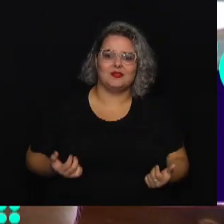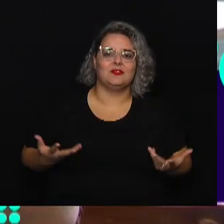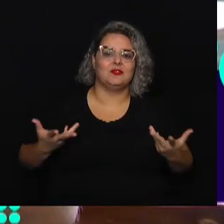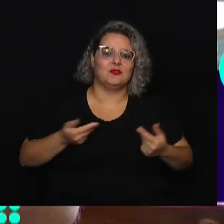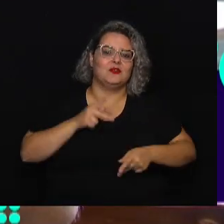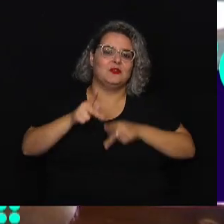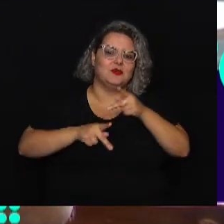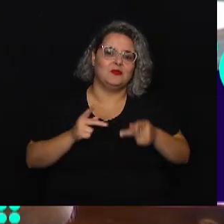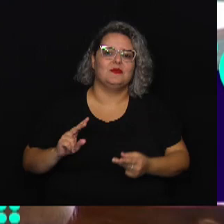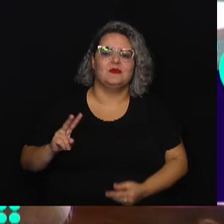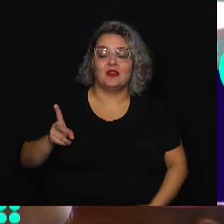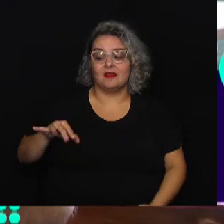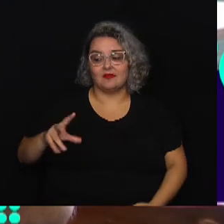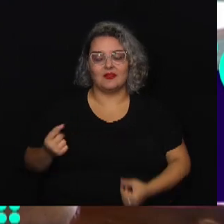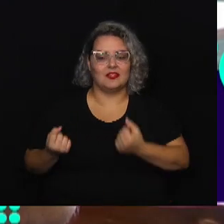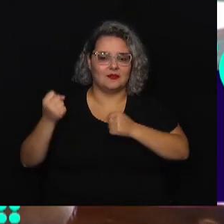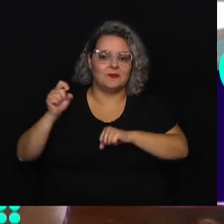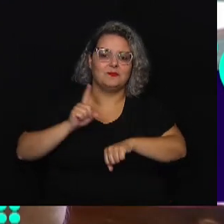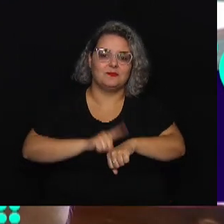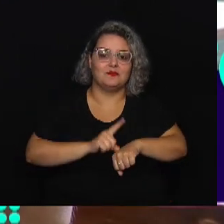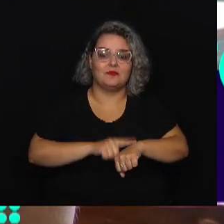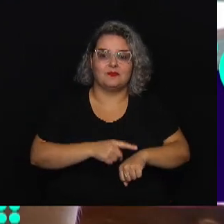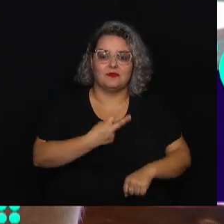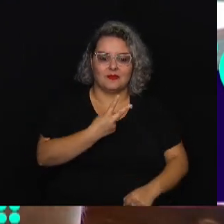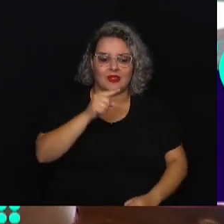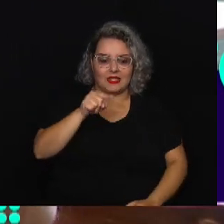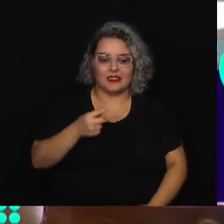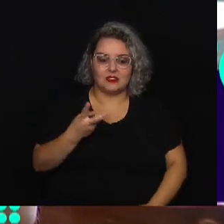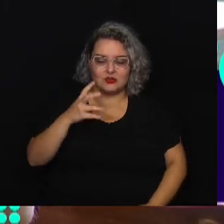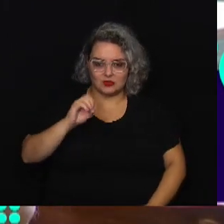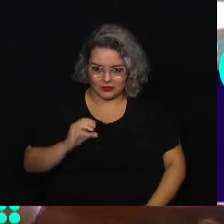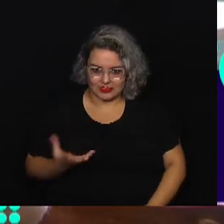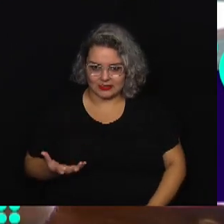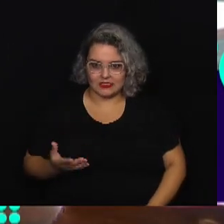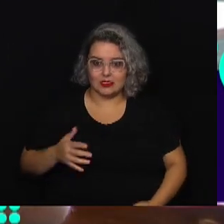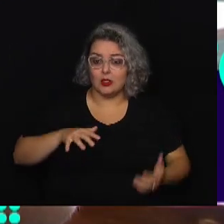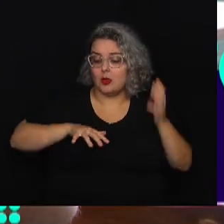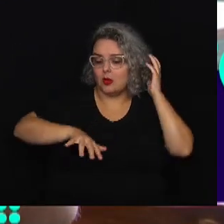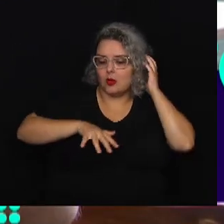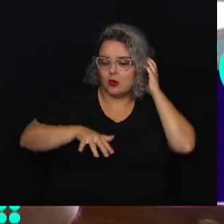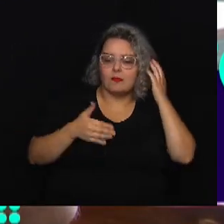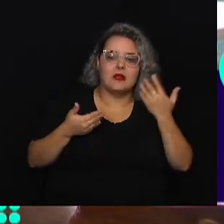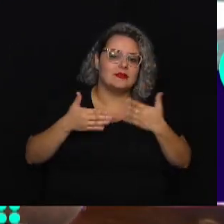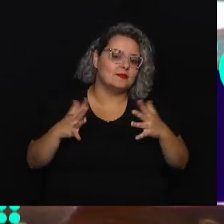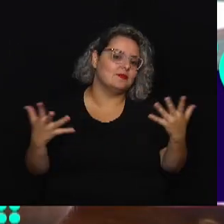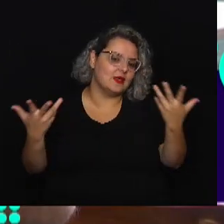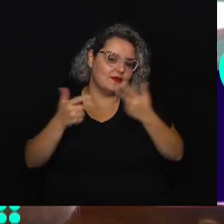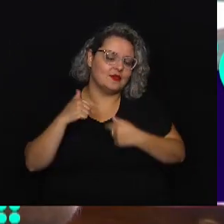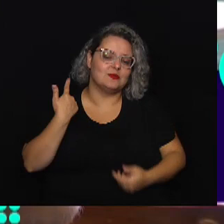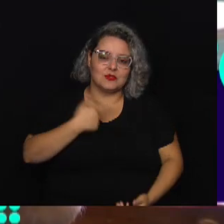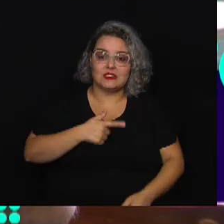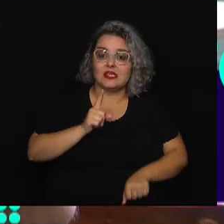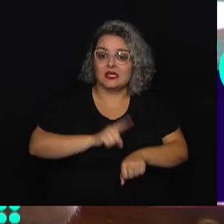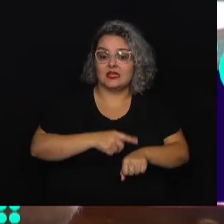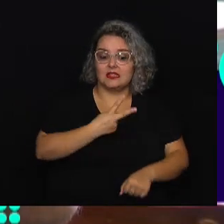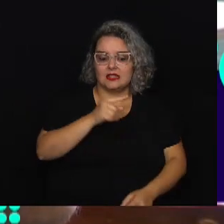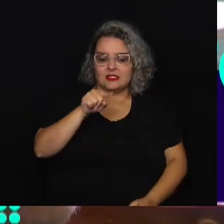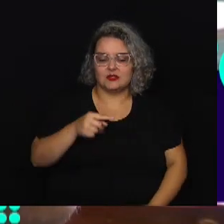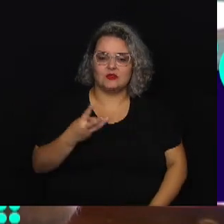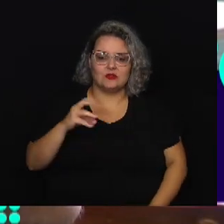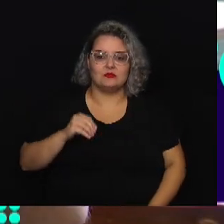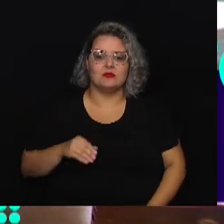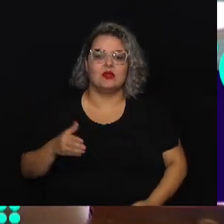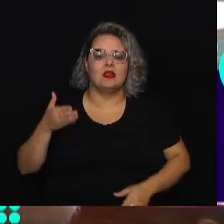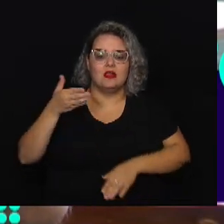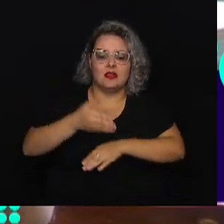na Vila Industrial a partir das 2h30. Então o DJ faz essa abertura linda pra gente, a partir das 2h30 a gente entra com a